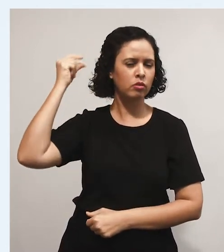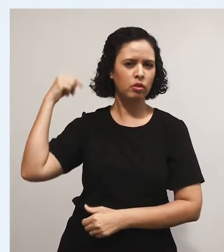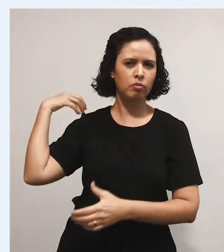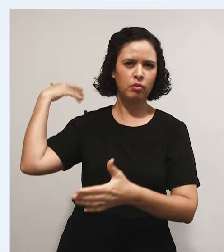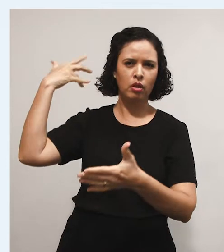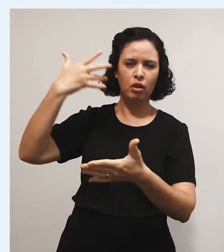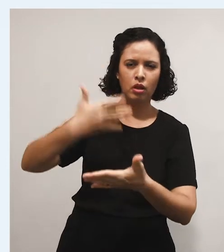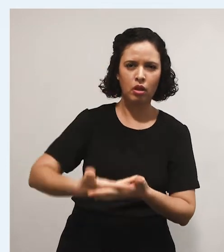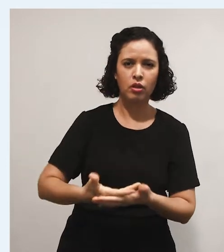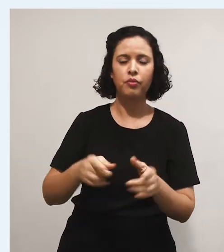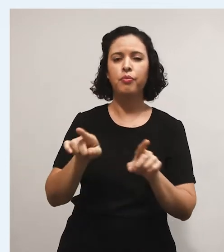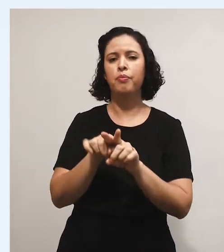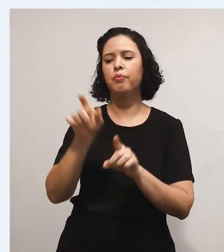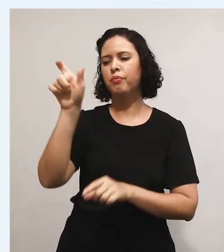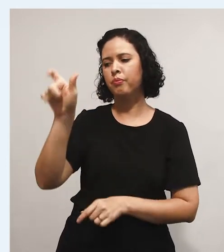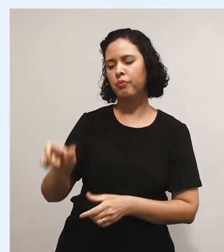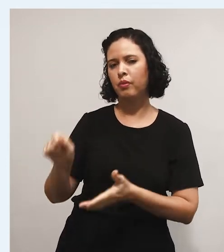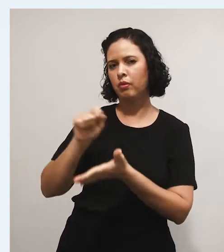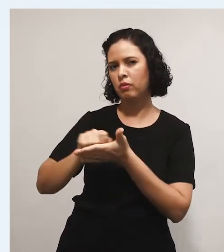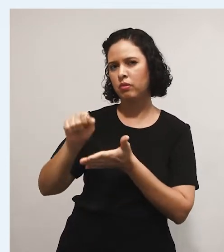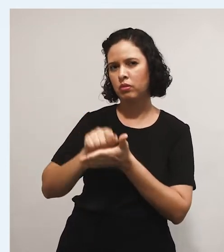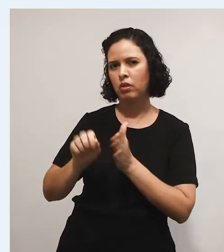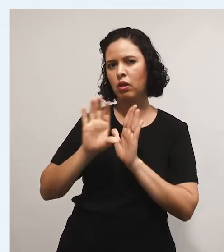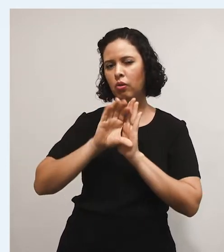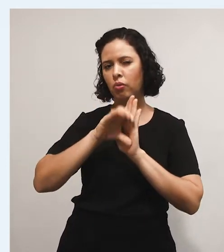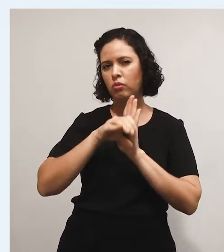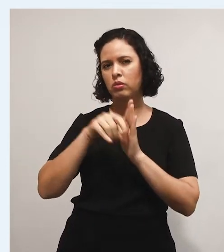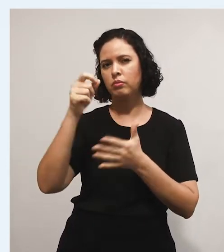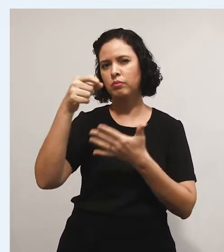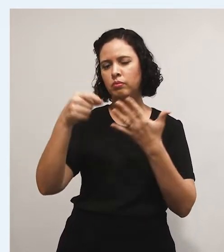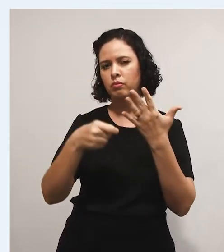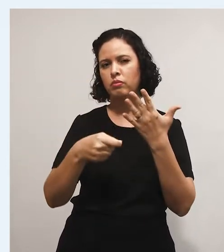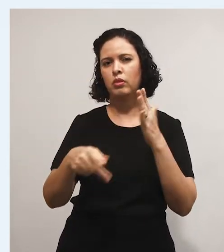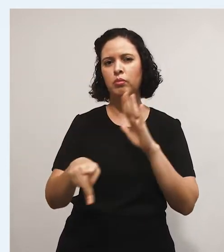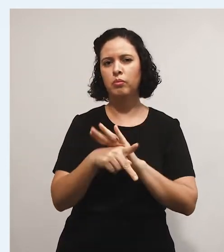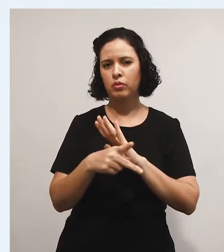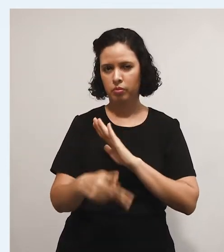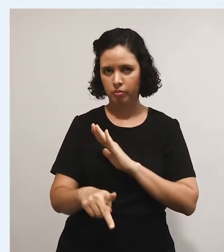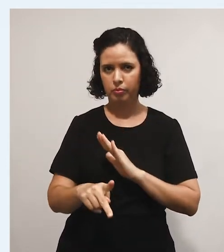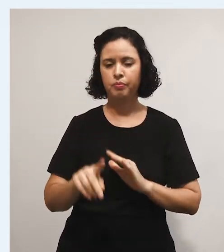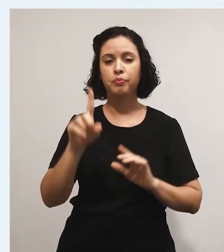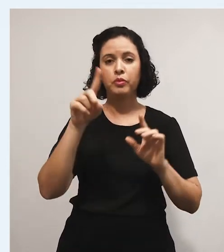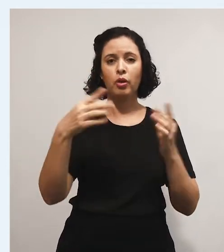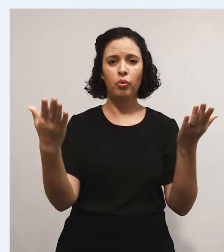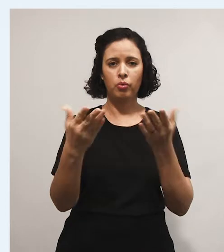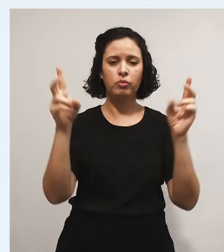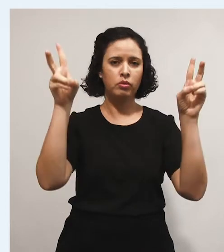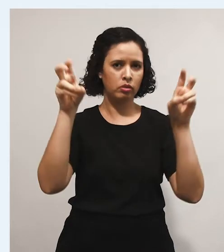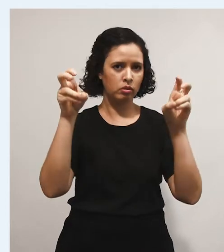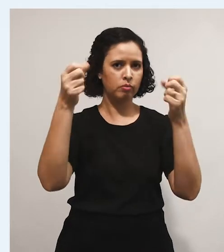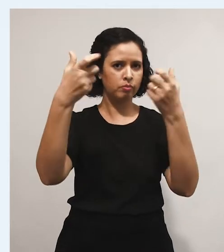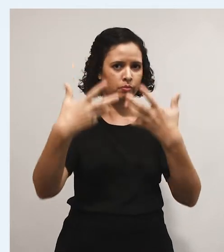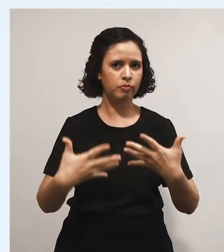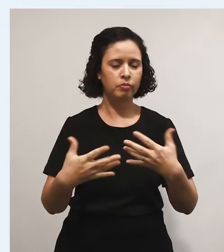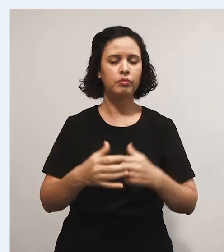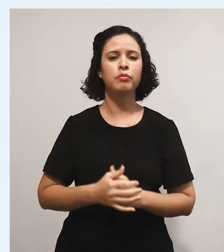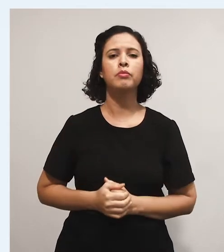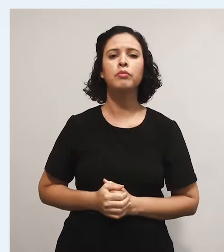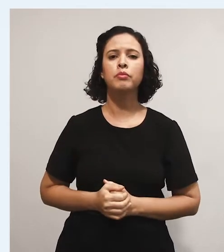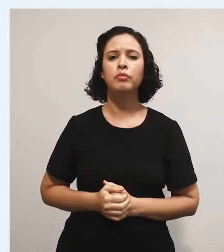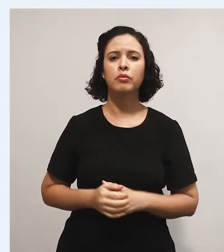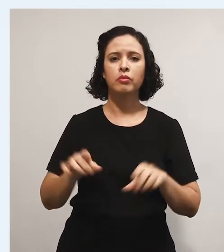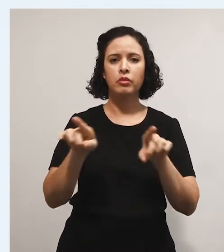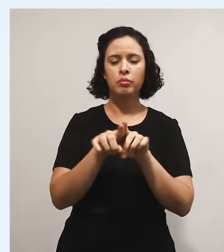seus autores e dos seus conceitos e categorias fundamentais. É sobre isso que vamos tratar. A sua